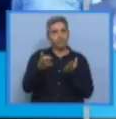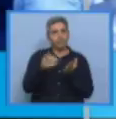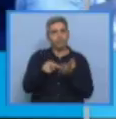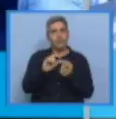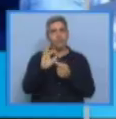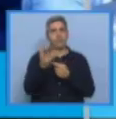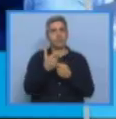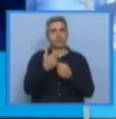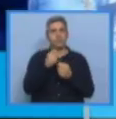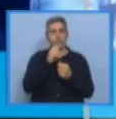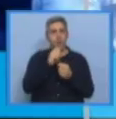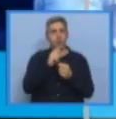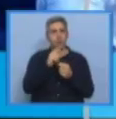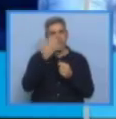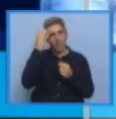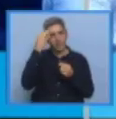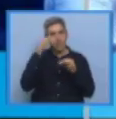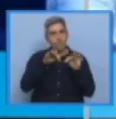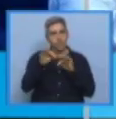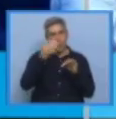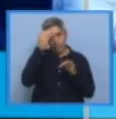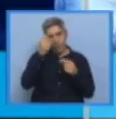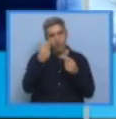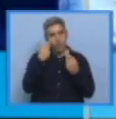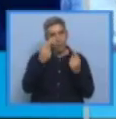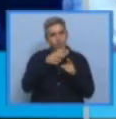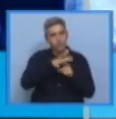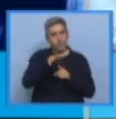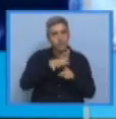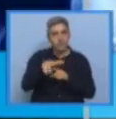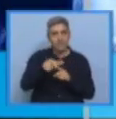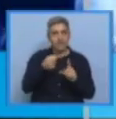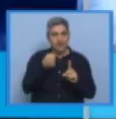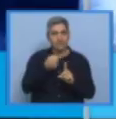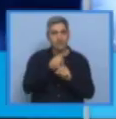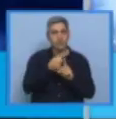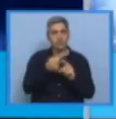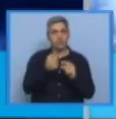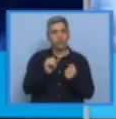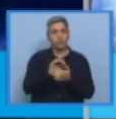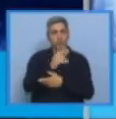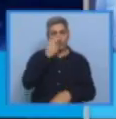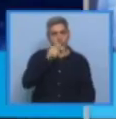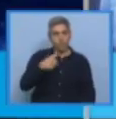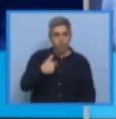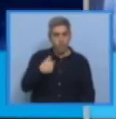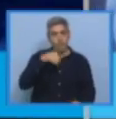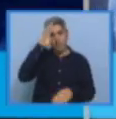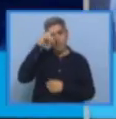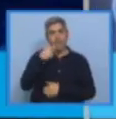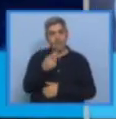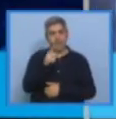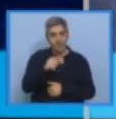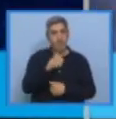o ambiente que pode levar à manipulação da opinião pública. Eu acho que isto desafia, antes de mais, os jornalistas. O próprio Papa também o diz,